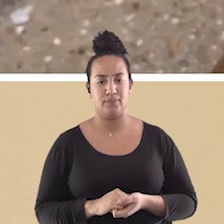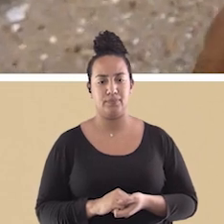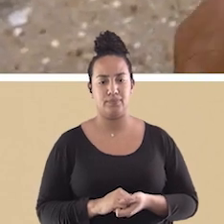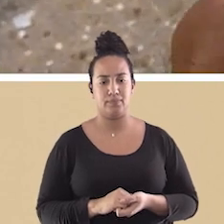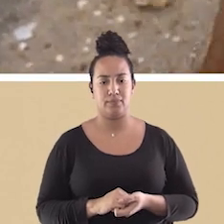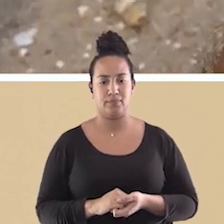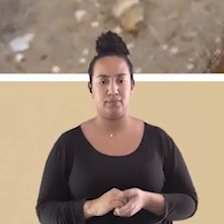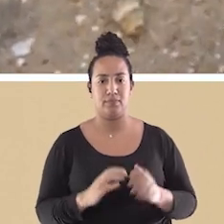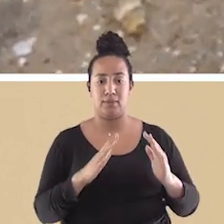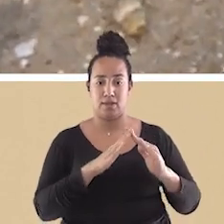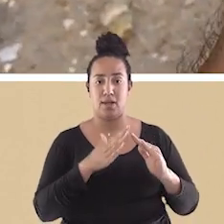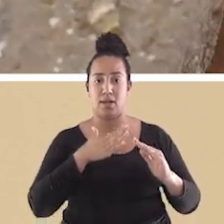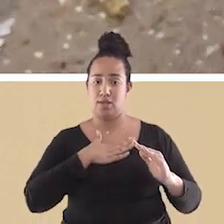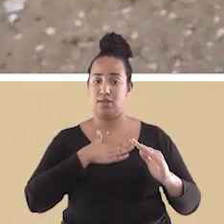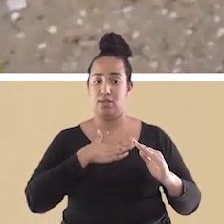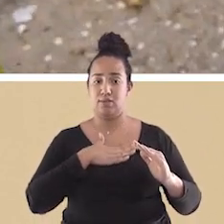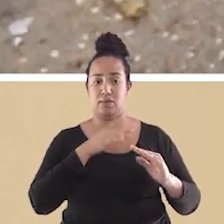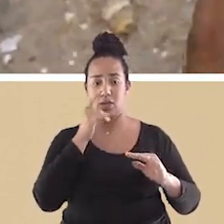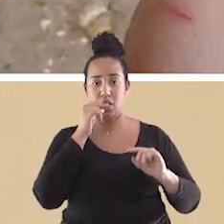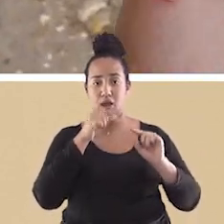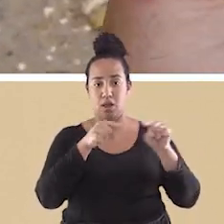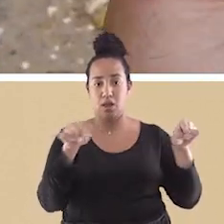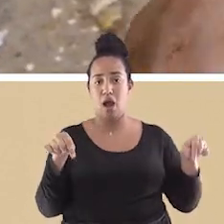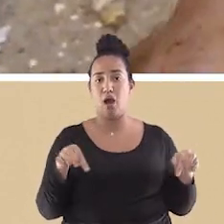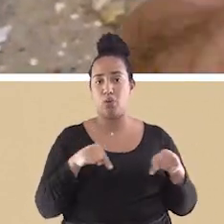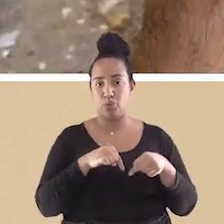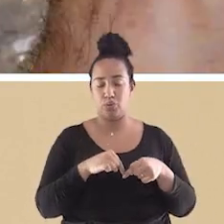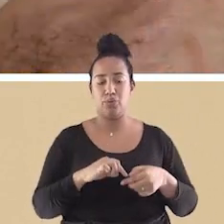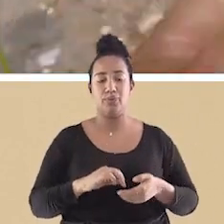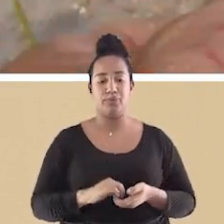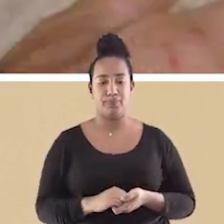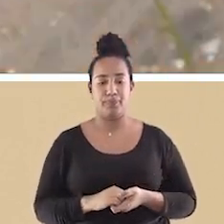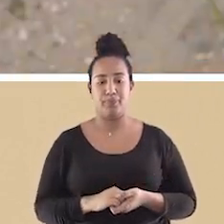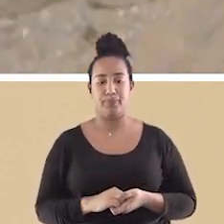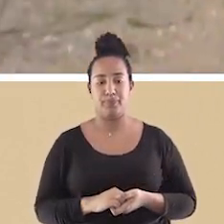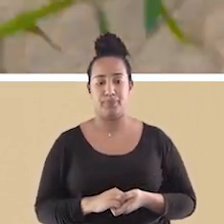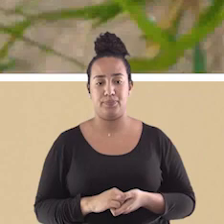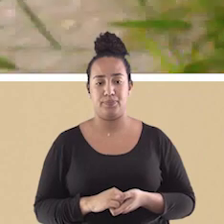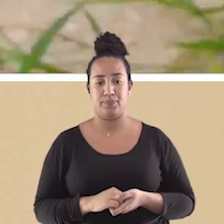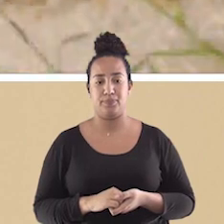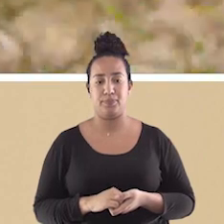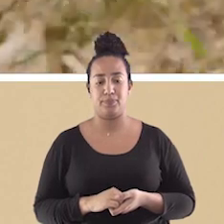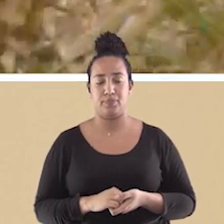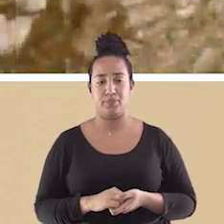lá em casa nos laguinhos. Esse saprolito, isso daqui é gneiss.